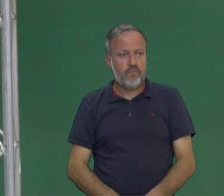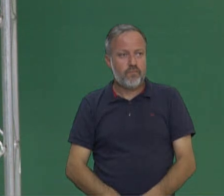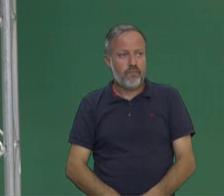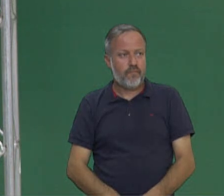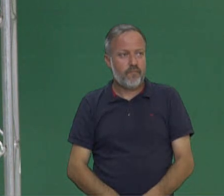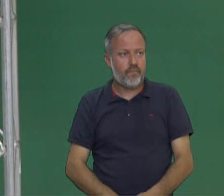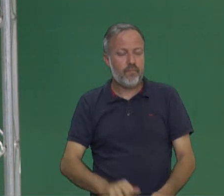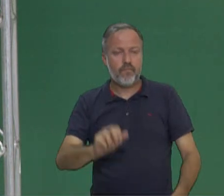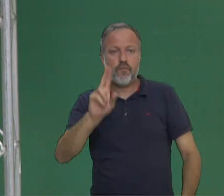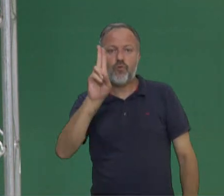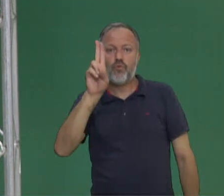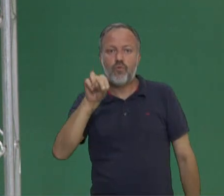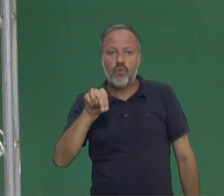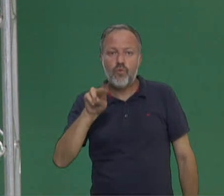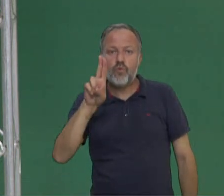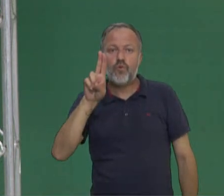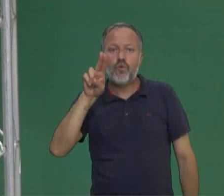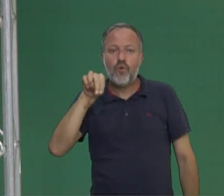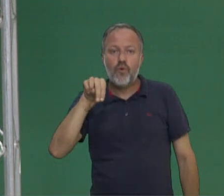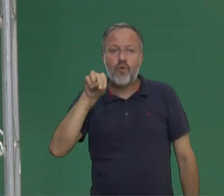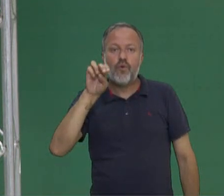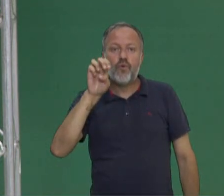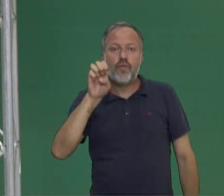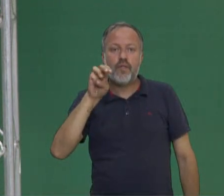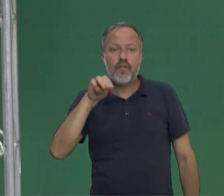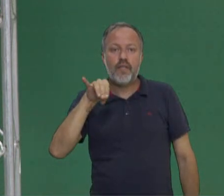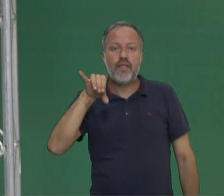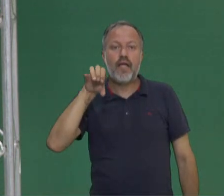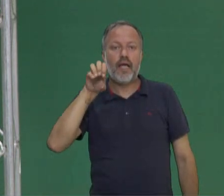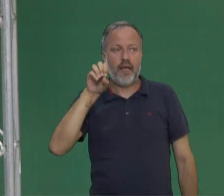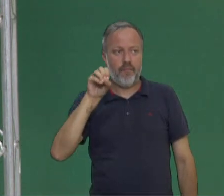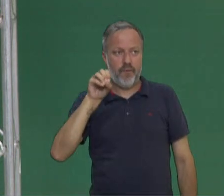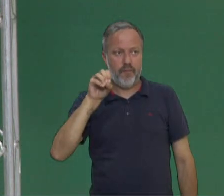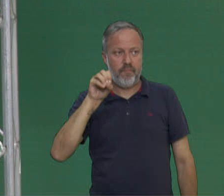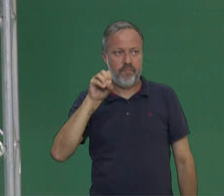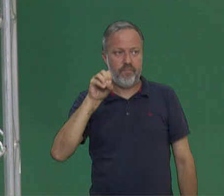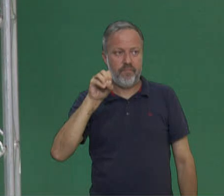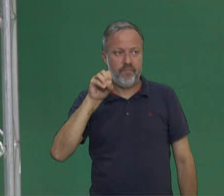Ununênio. Já tinha ouvido essa palavra antes? Pois é, poucas pessoas ouviram falar.